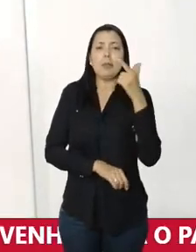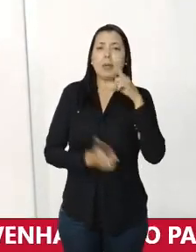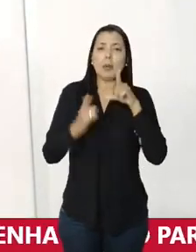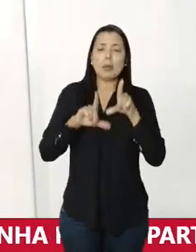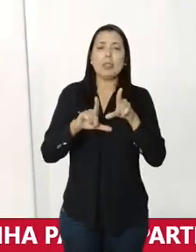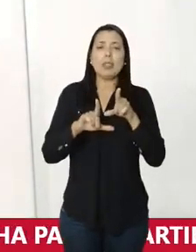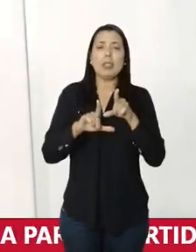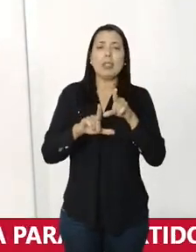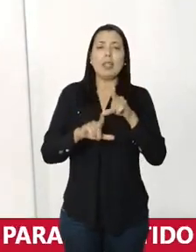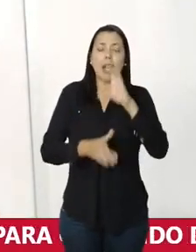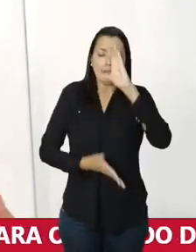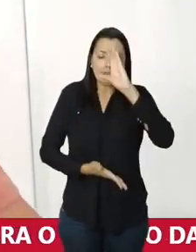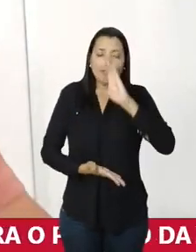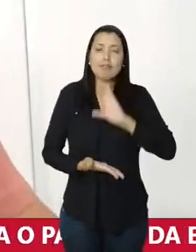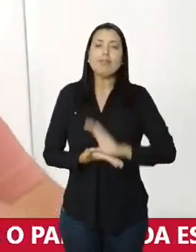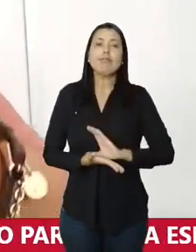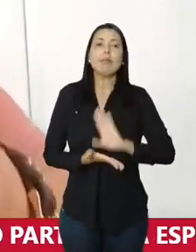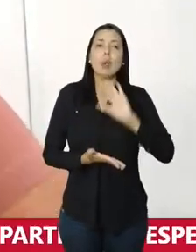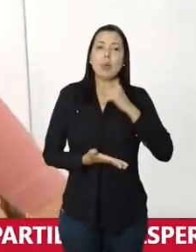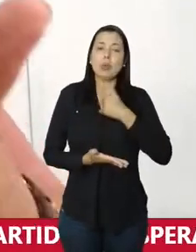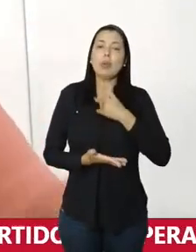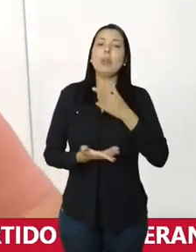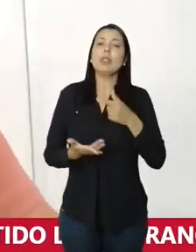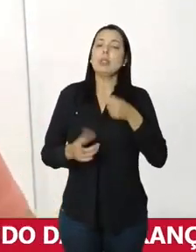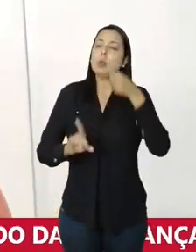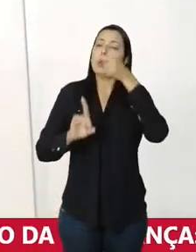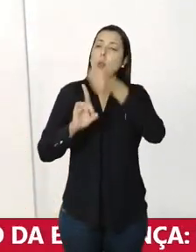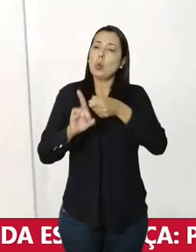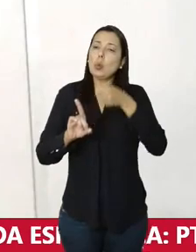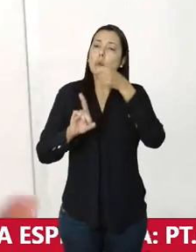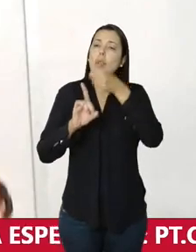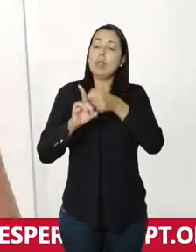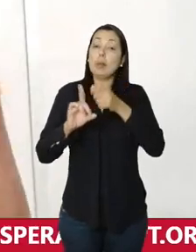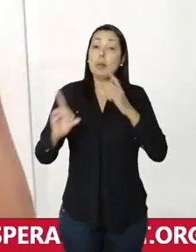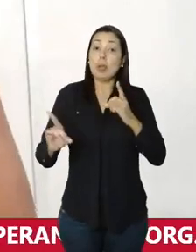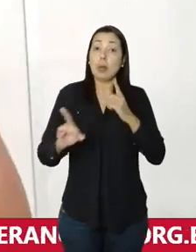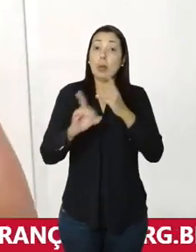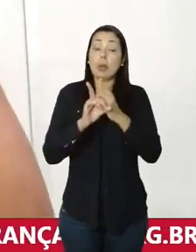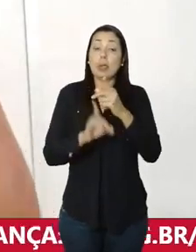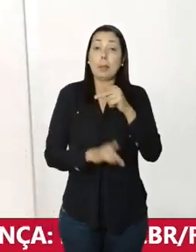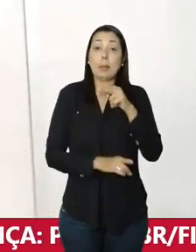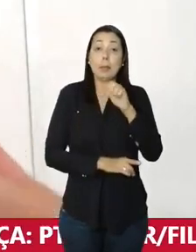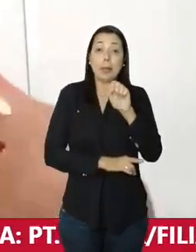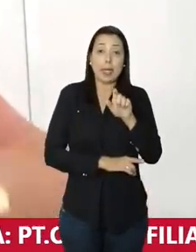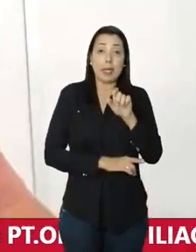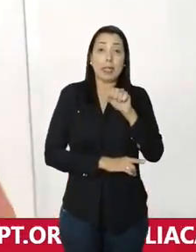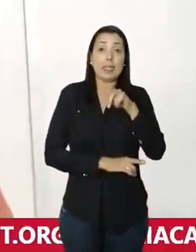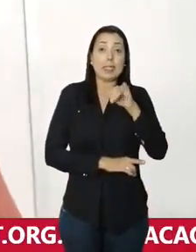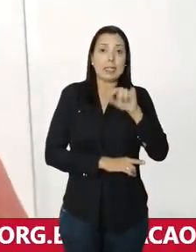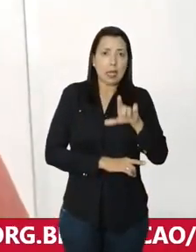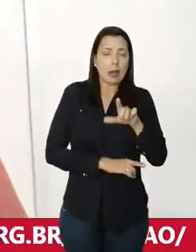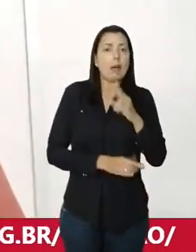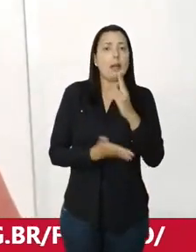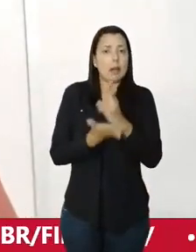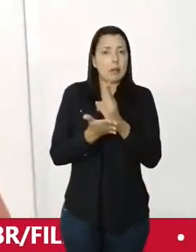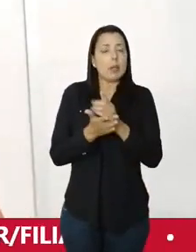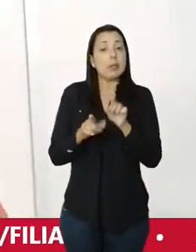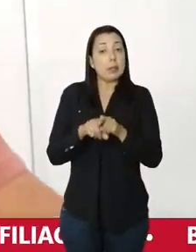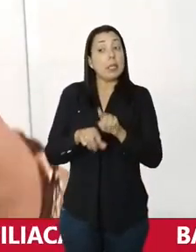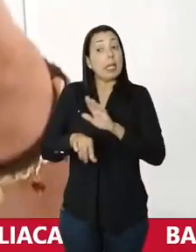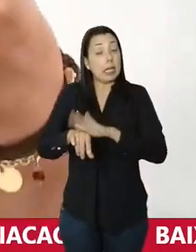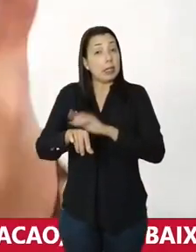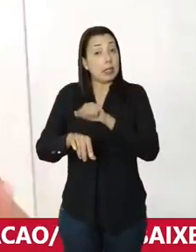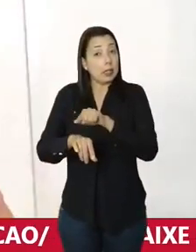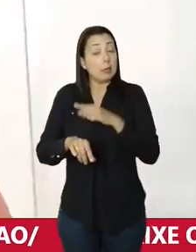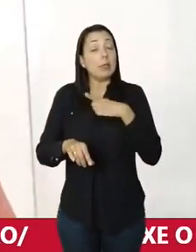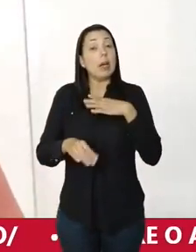da cidadania. Por isso que nós lutamos tanto pela descoberta do pré-sal, e por isso mesmo que naquela época